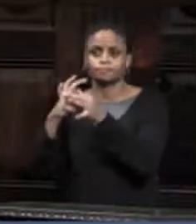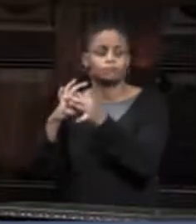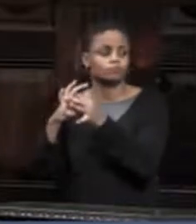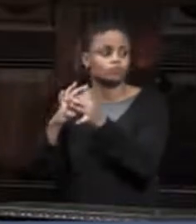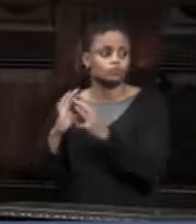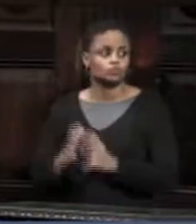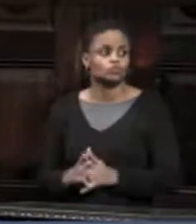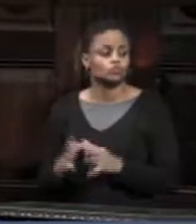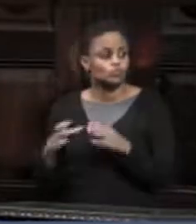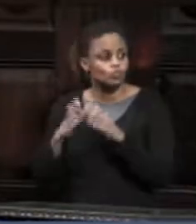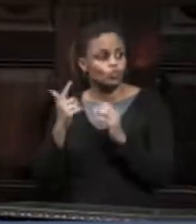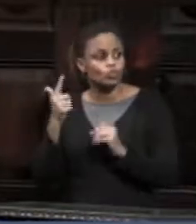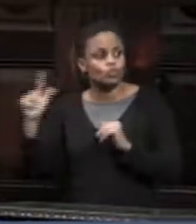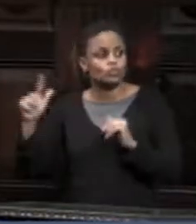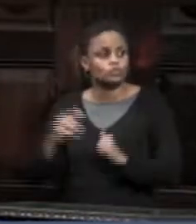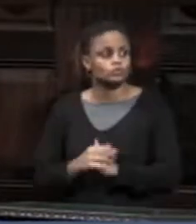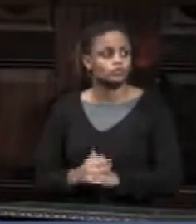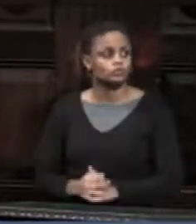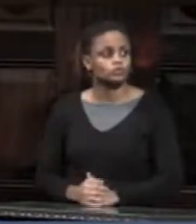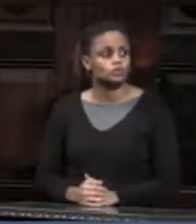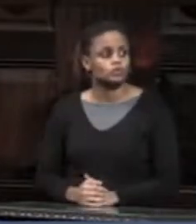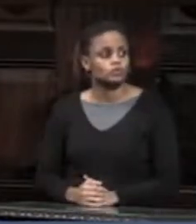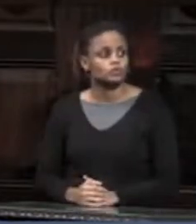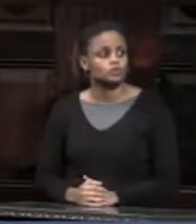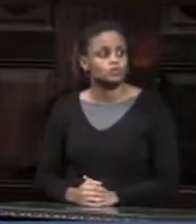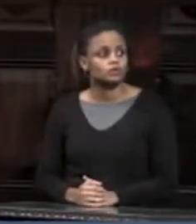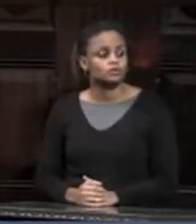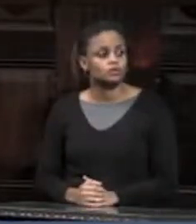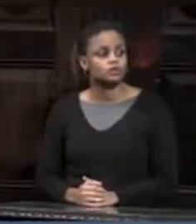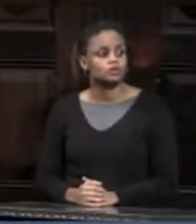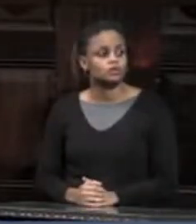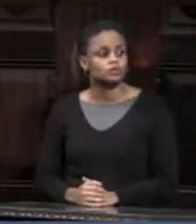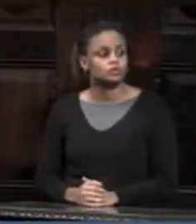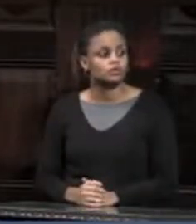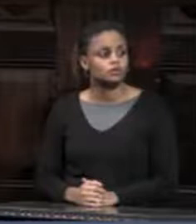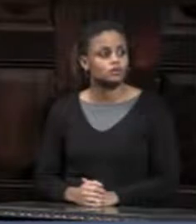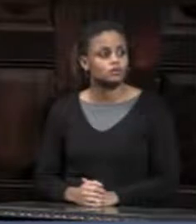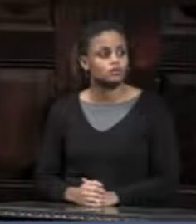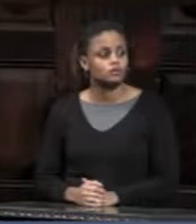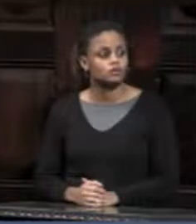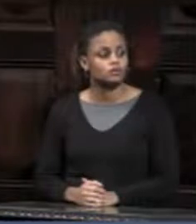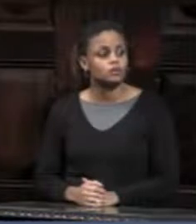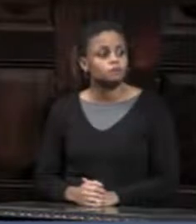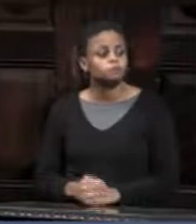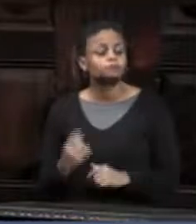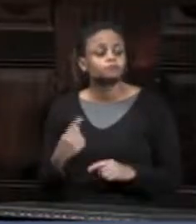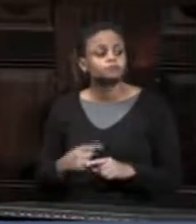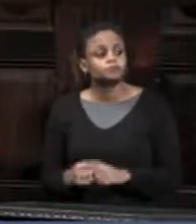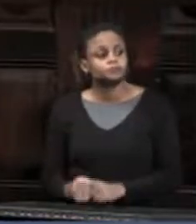no sentido de garantir que a centro-esquerda, com todas as suas